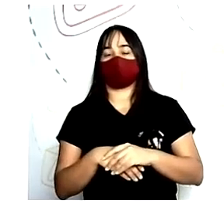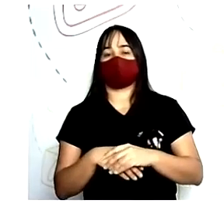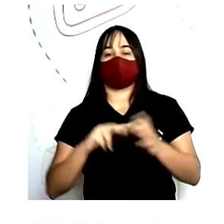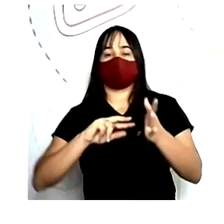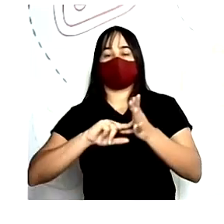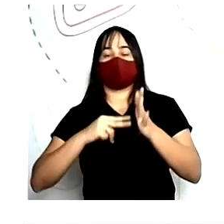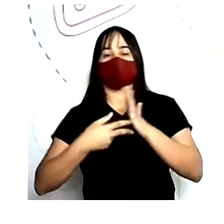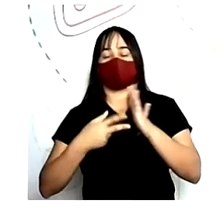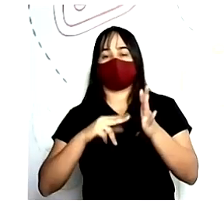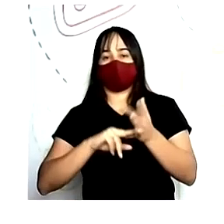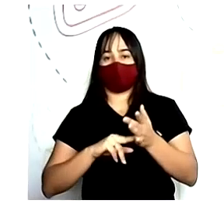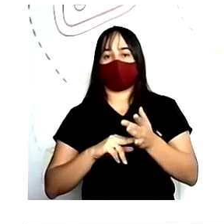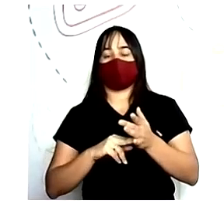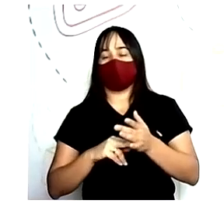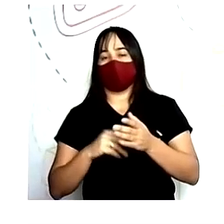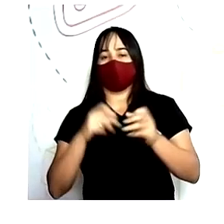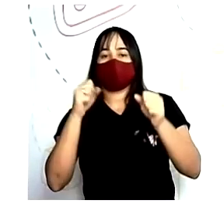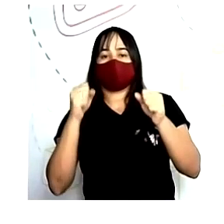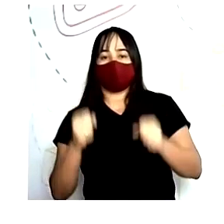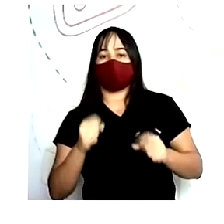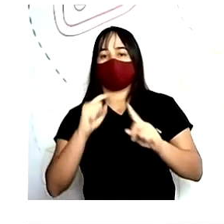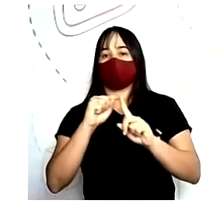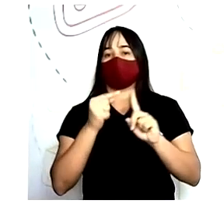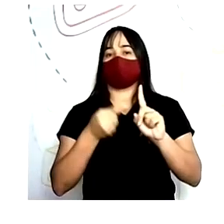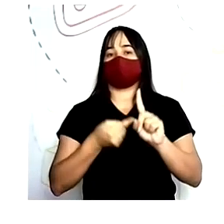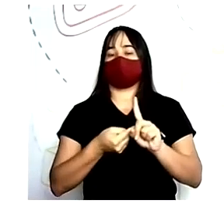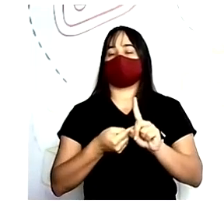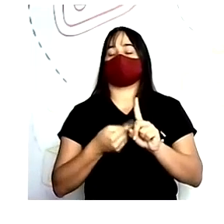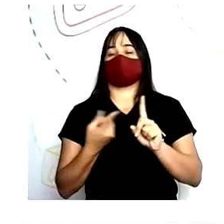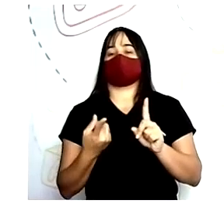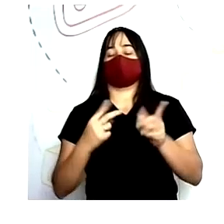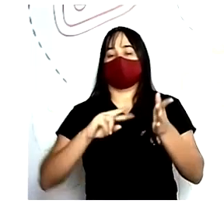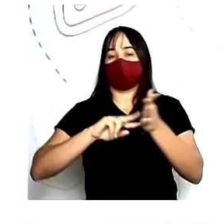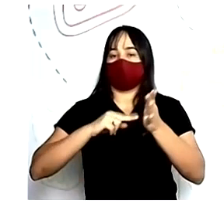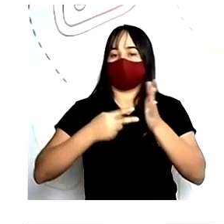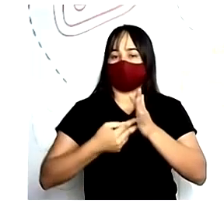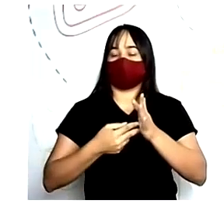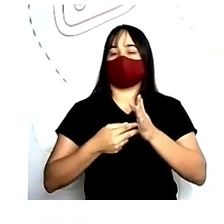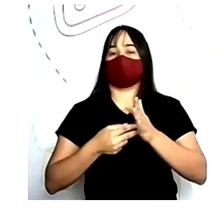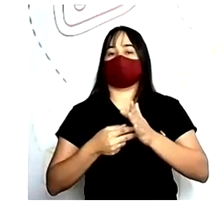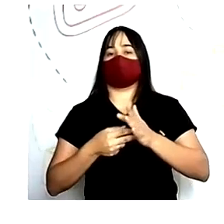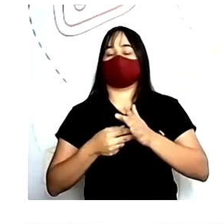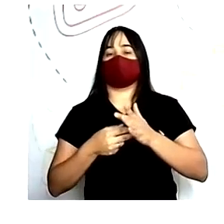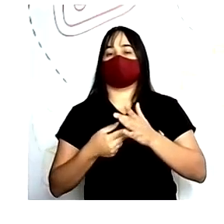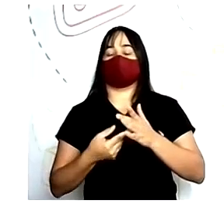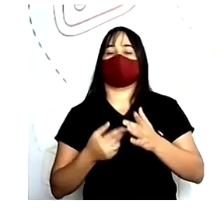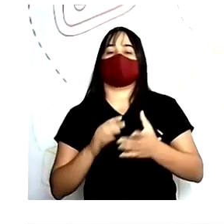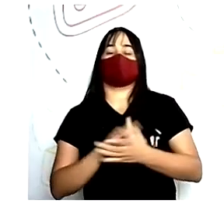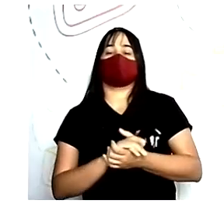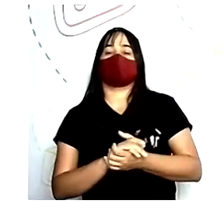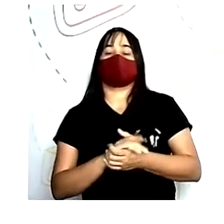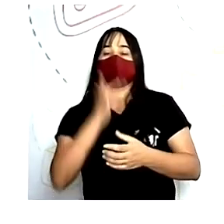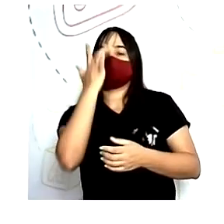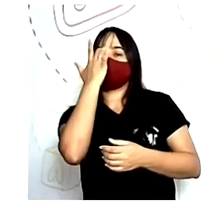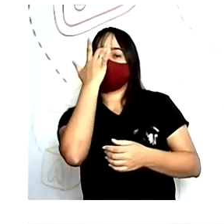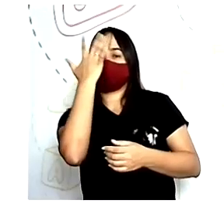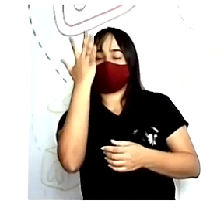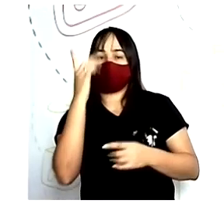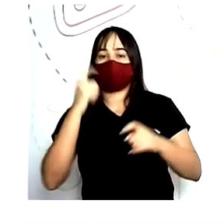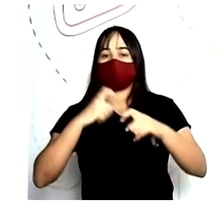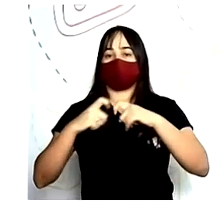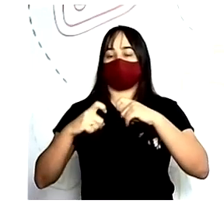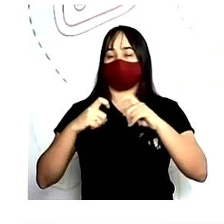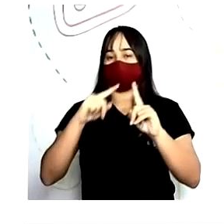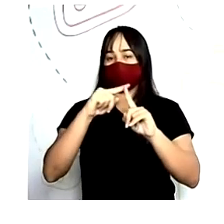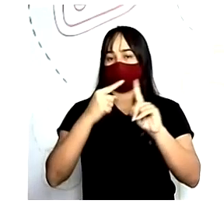fazer com que esse muco cervical esteja dizendo à mulher que ela está no período fértil, ou seja, vai ser fácil ali, se tem uma relação,